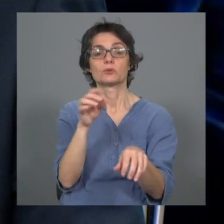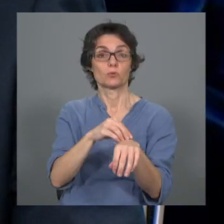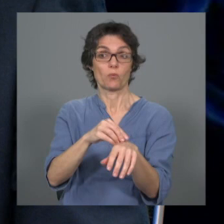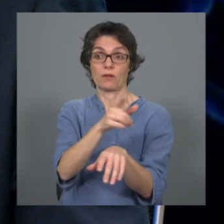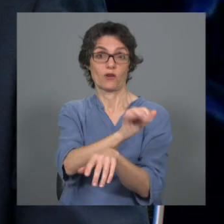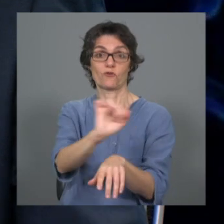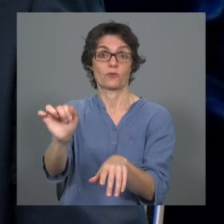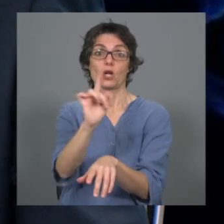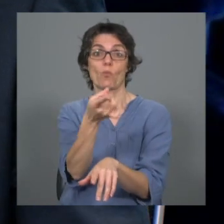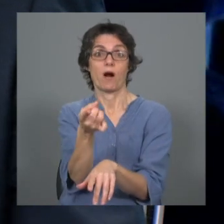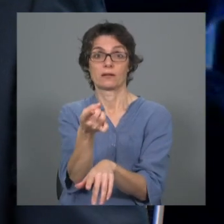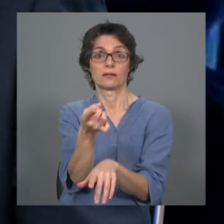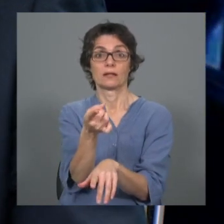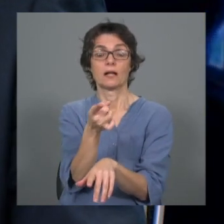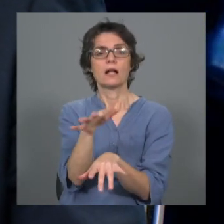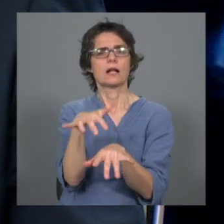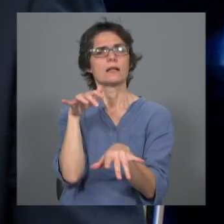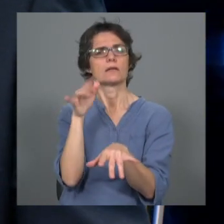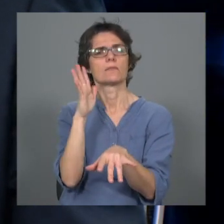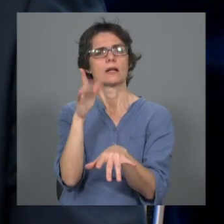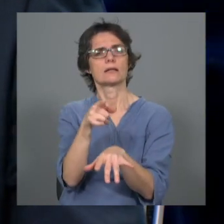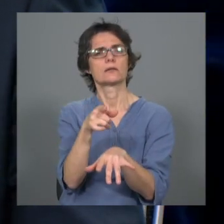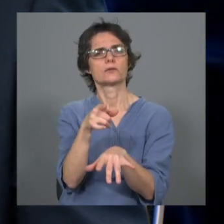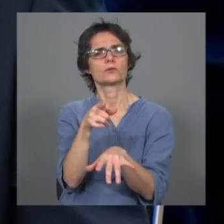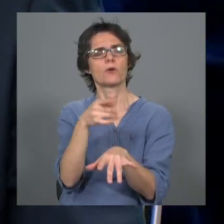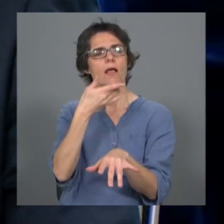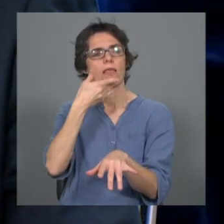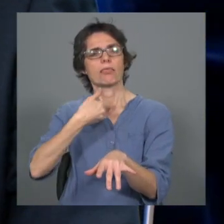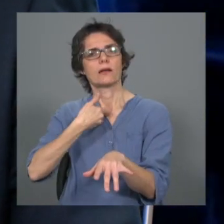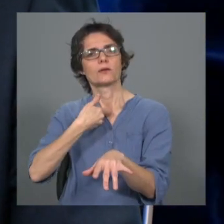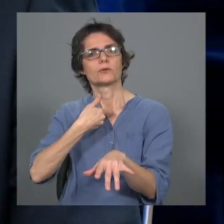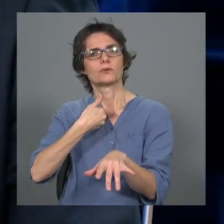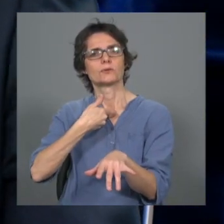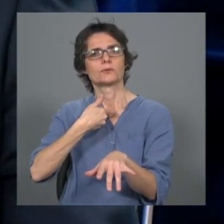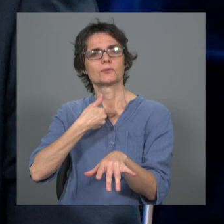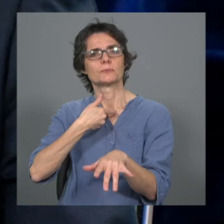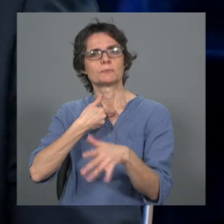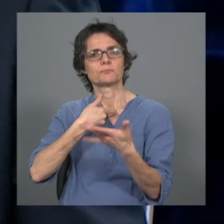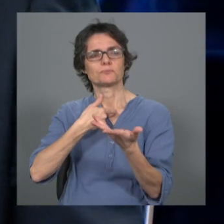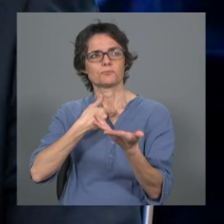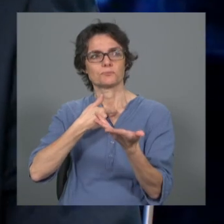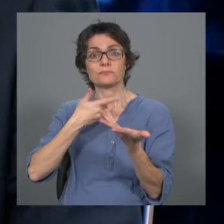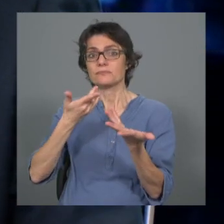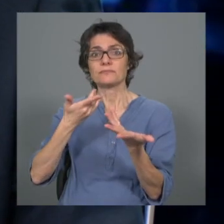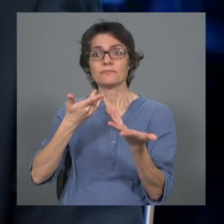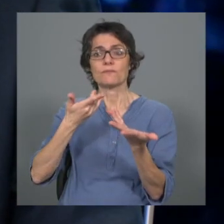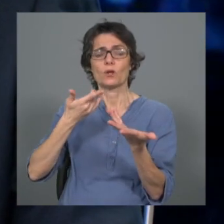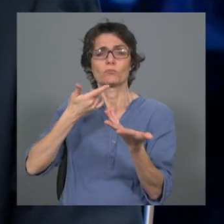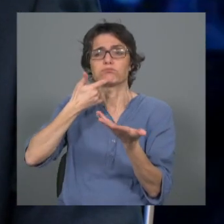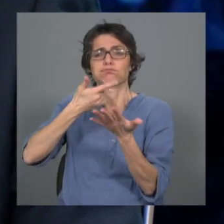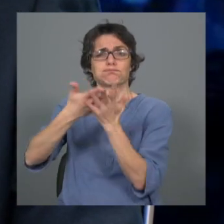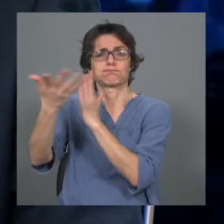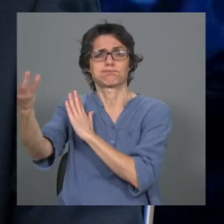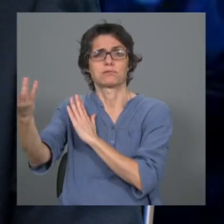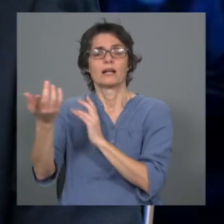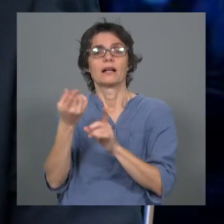era que a Assembleia, a Constituição Sinodal, trouxe-nos 70 números, não é? E hoje depois temos que começar por algum lado. Então houve também um